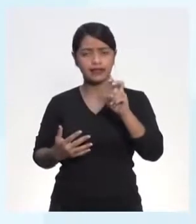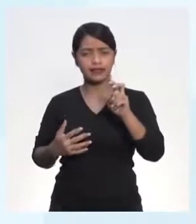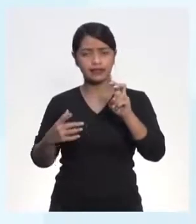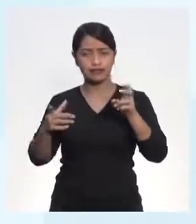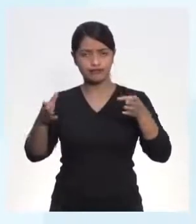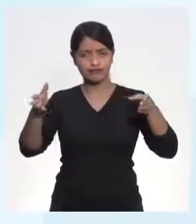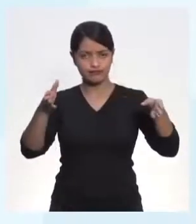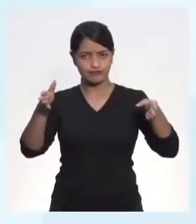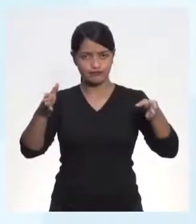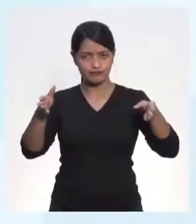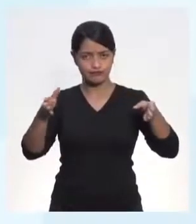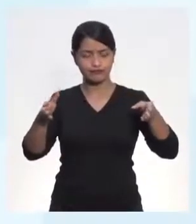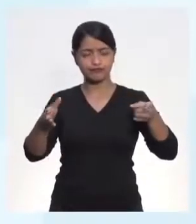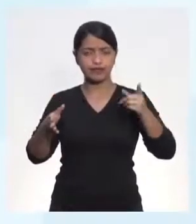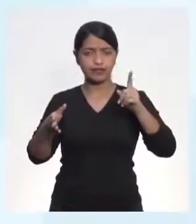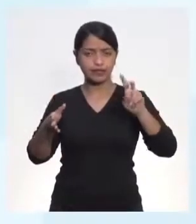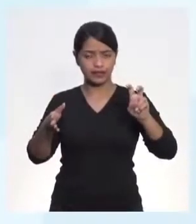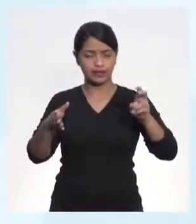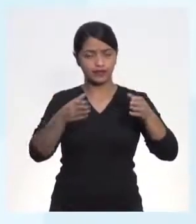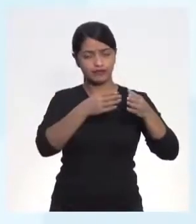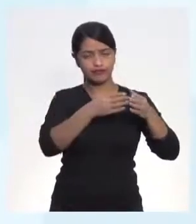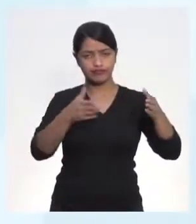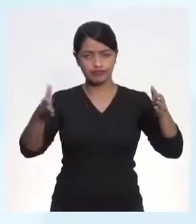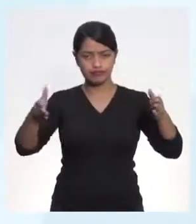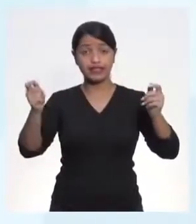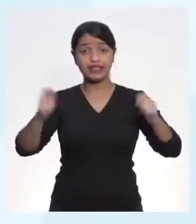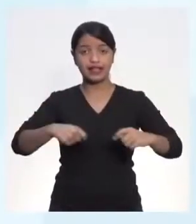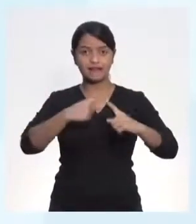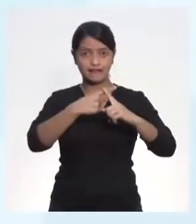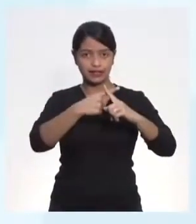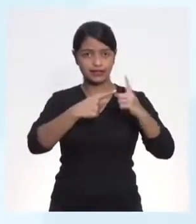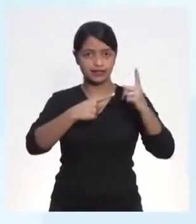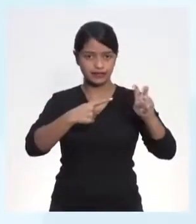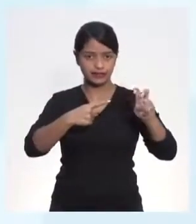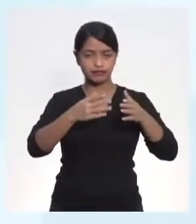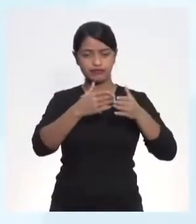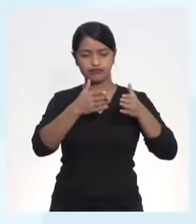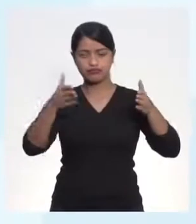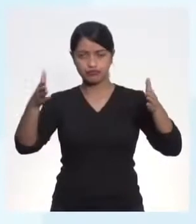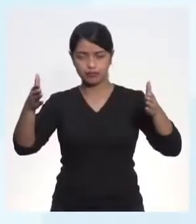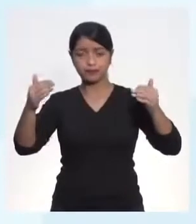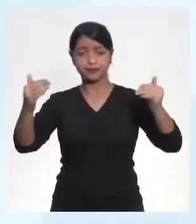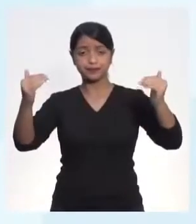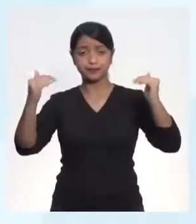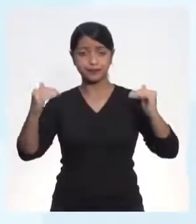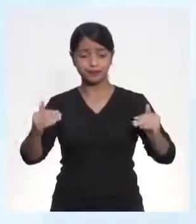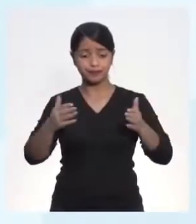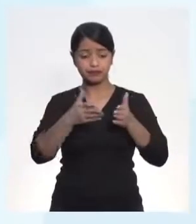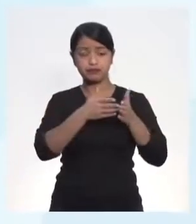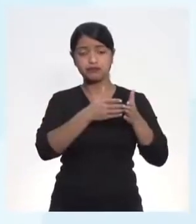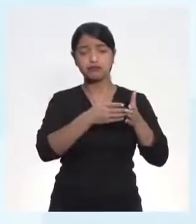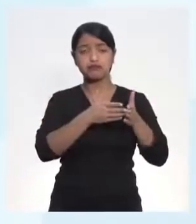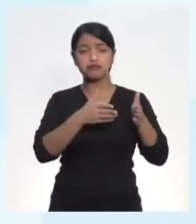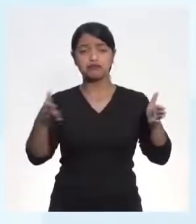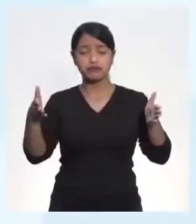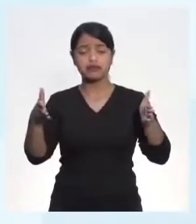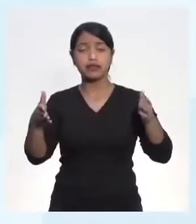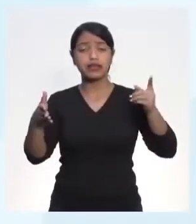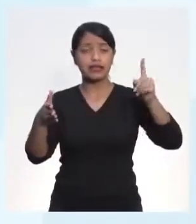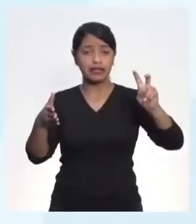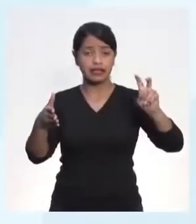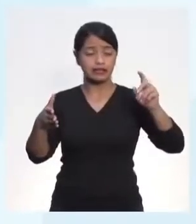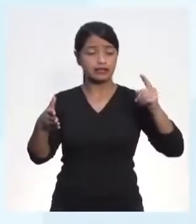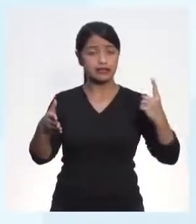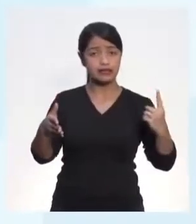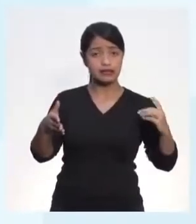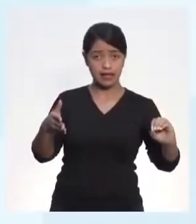tento observar aqui o conjunto do valor do 15. Eu olho o que tem no 15 e no 10,